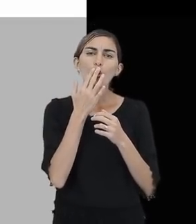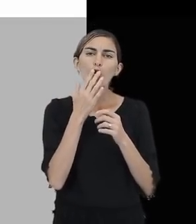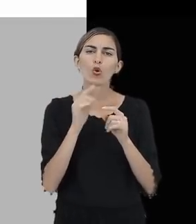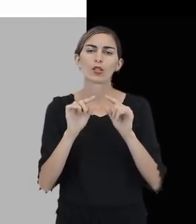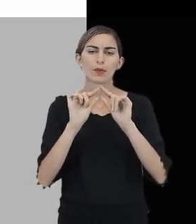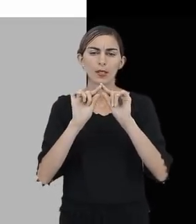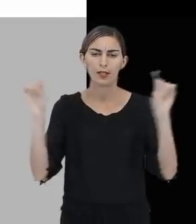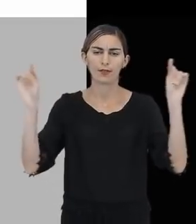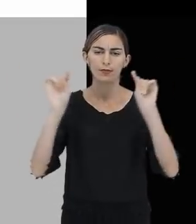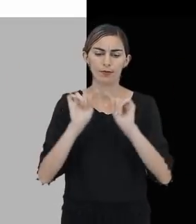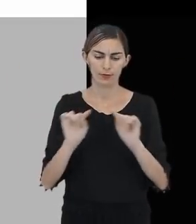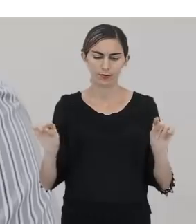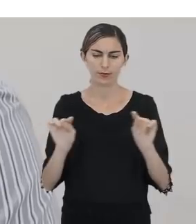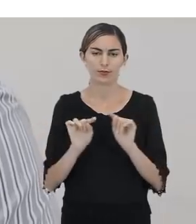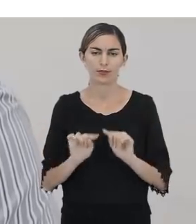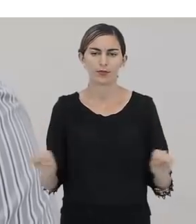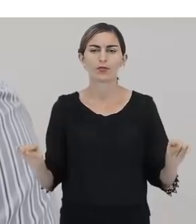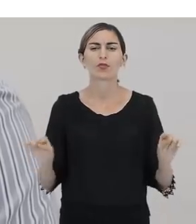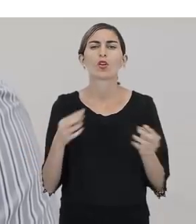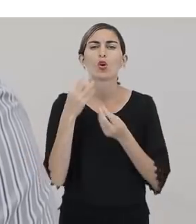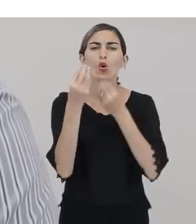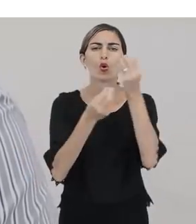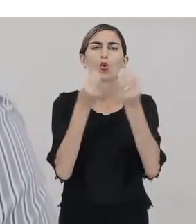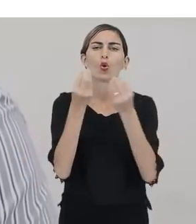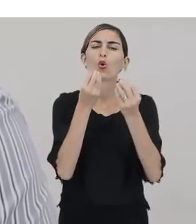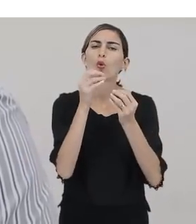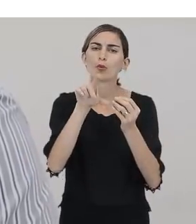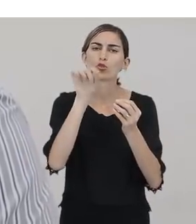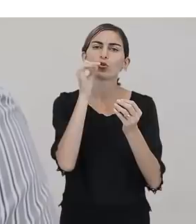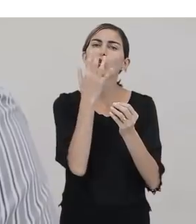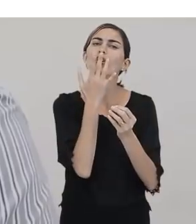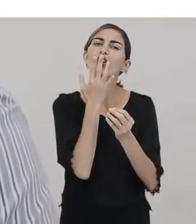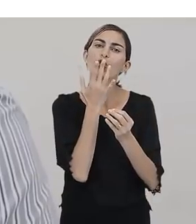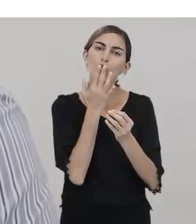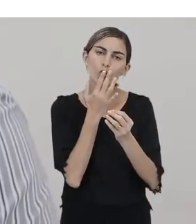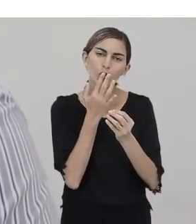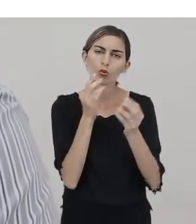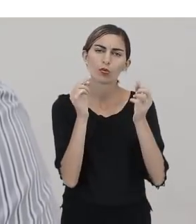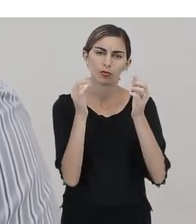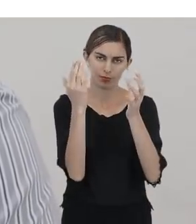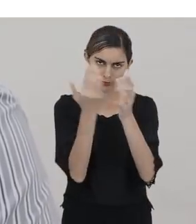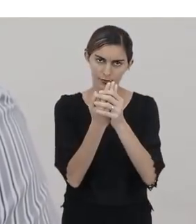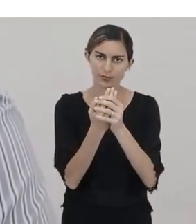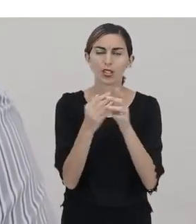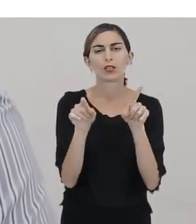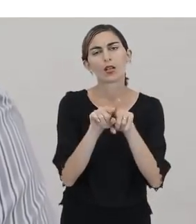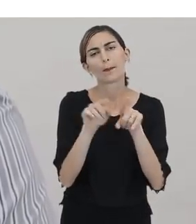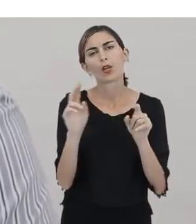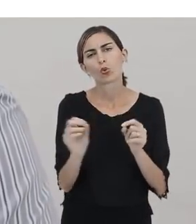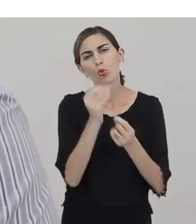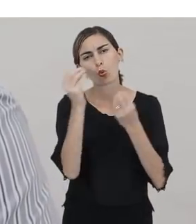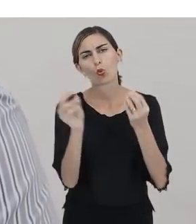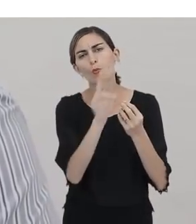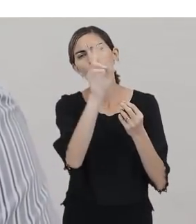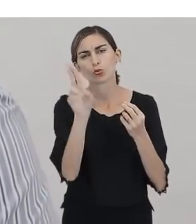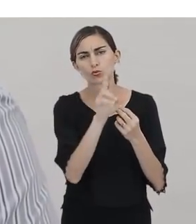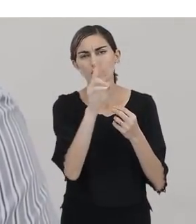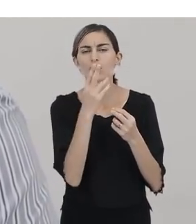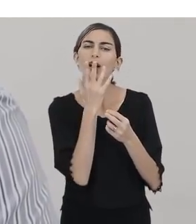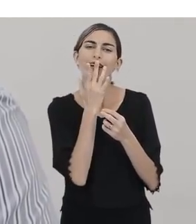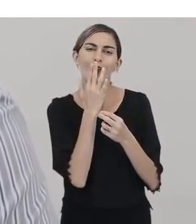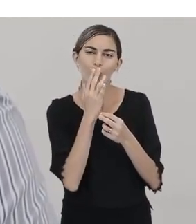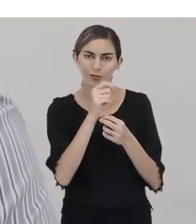de estados, certo? A gente viu como definir uma cor no nosso arquivo de XML e como usar essa cor na nossa aplicação. Só